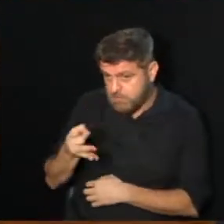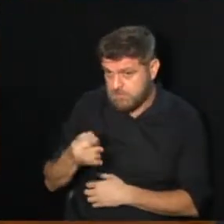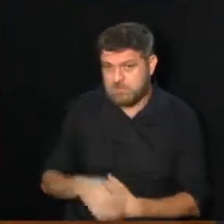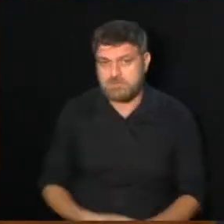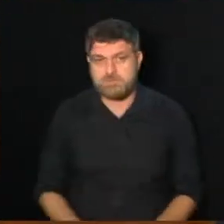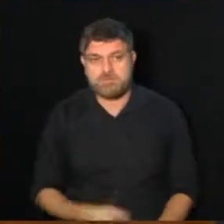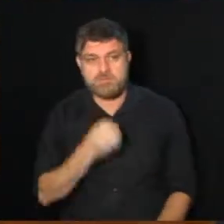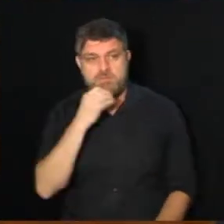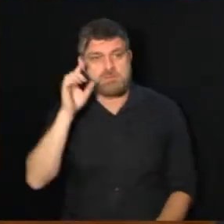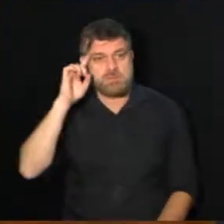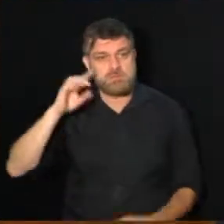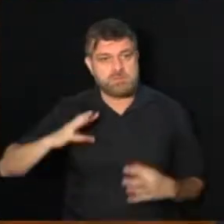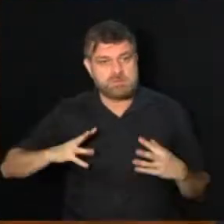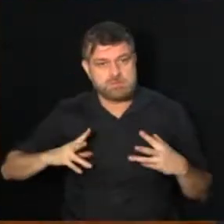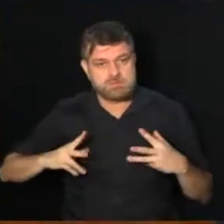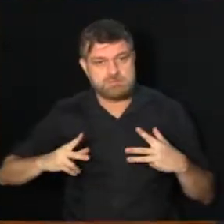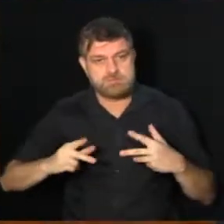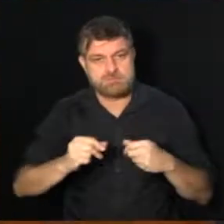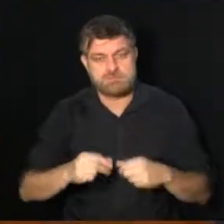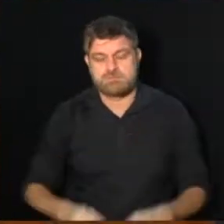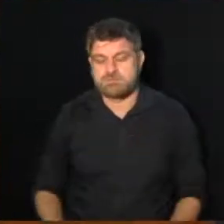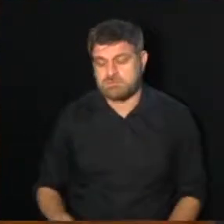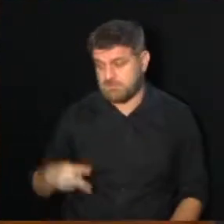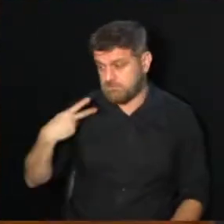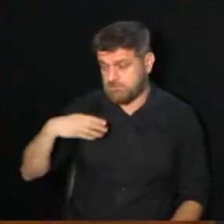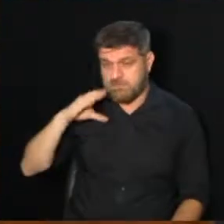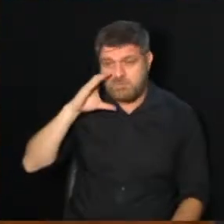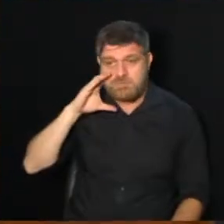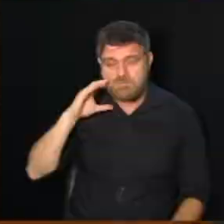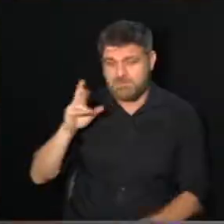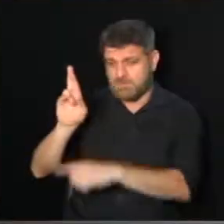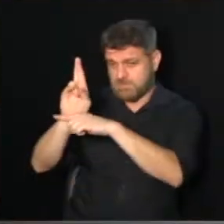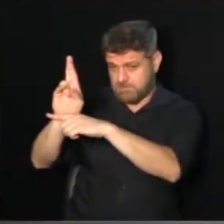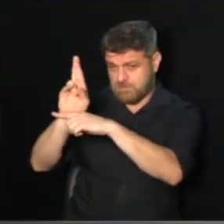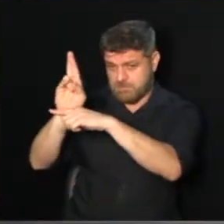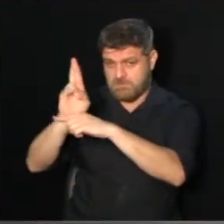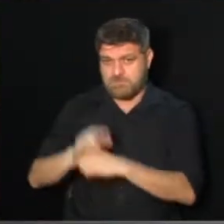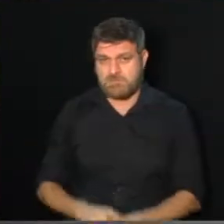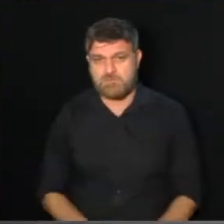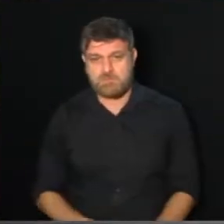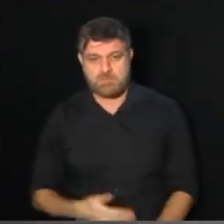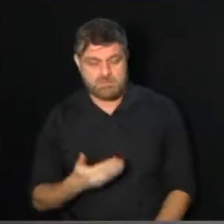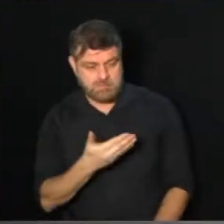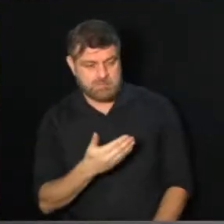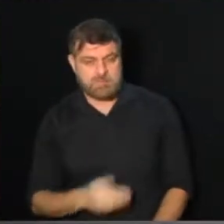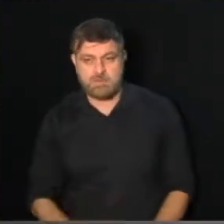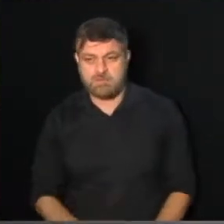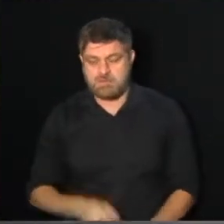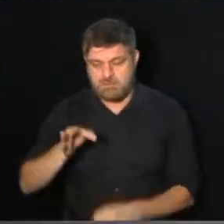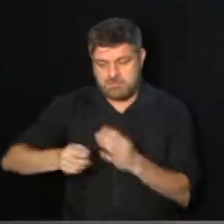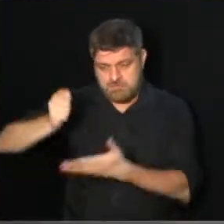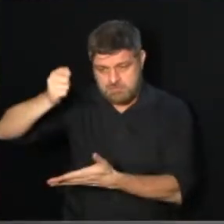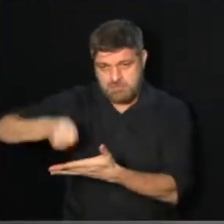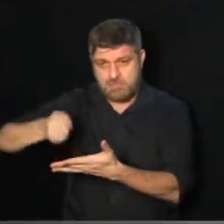dia a todos. Em nome do vereador Cirilo, doutor Fernão e doutor Marcelo,